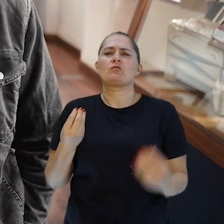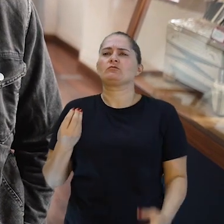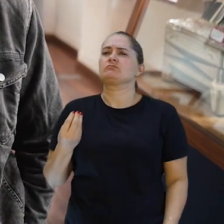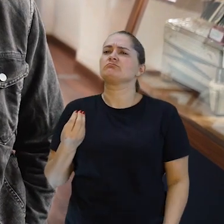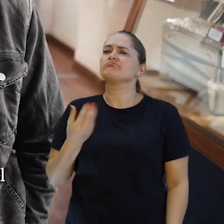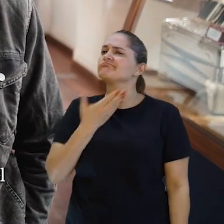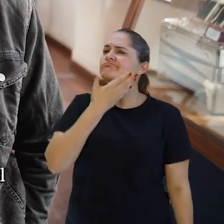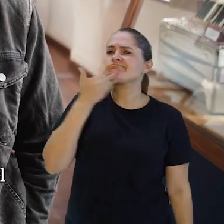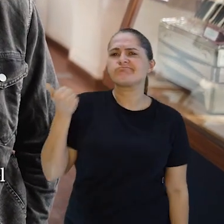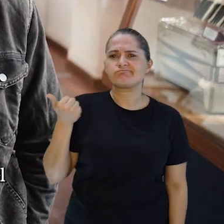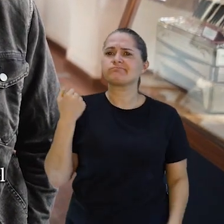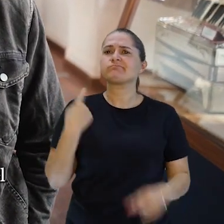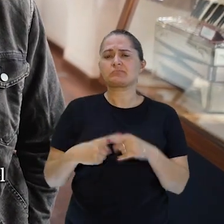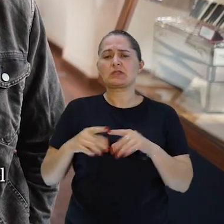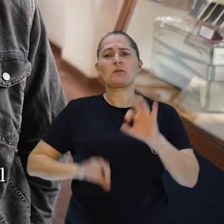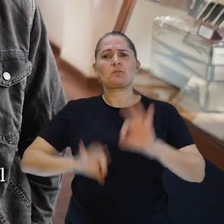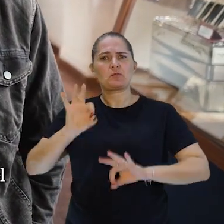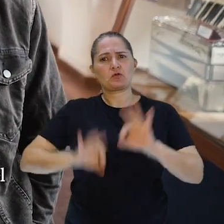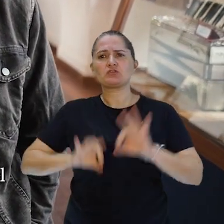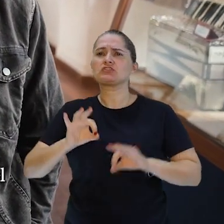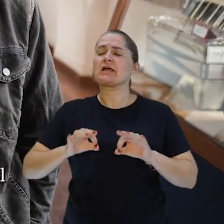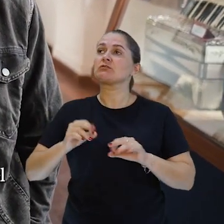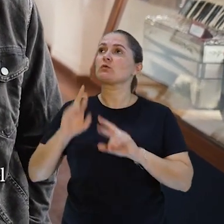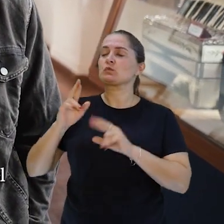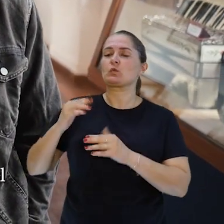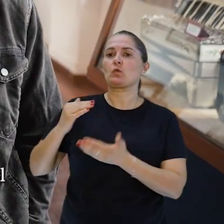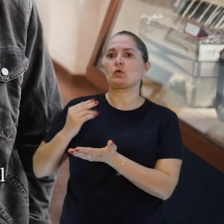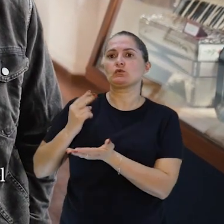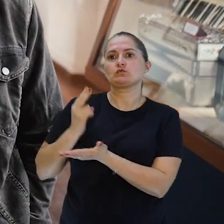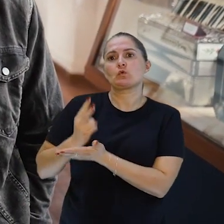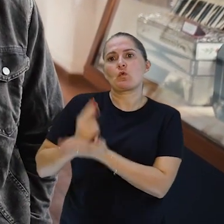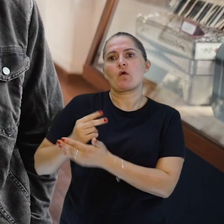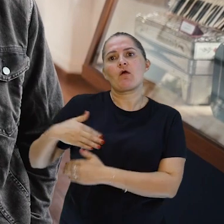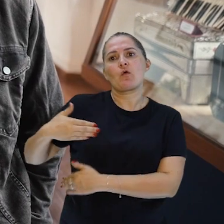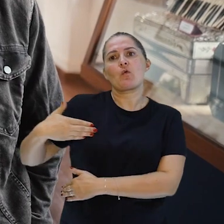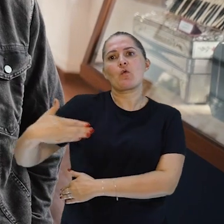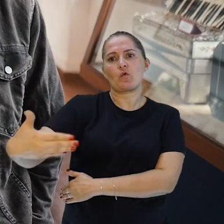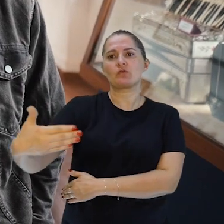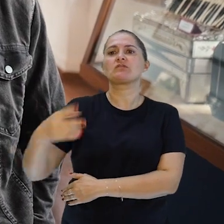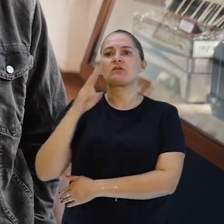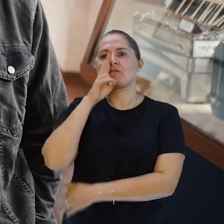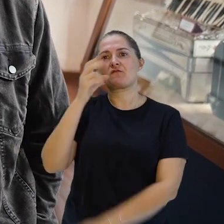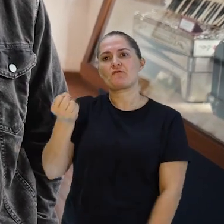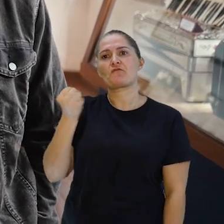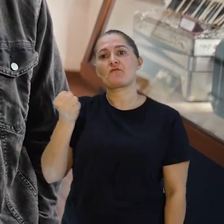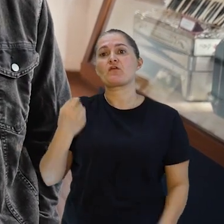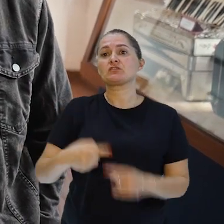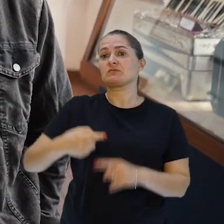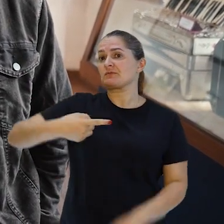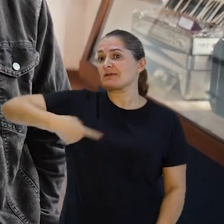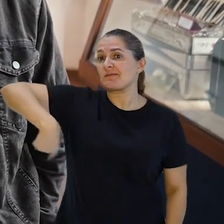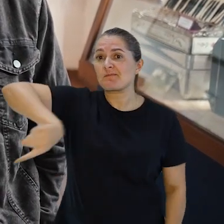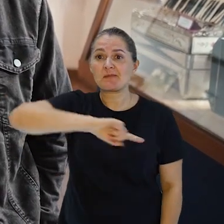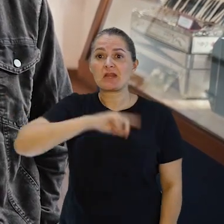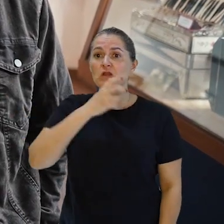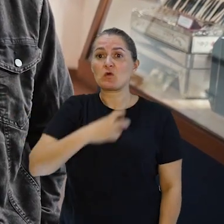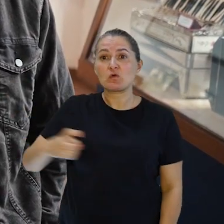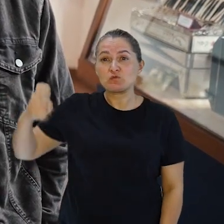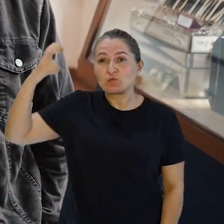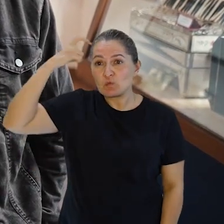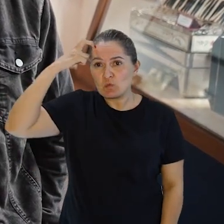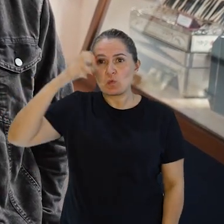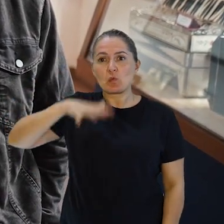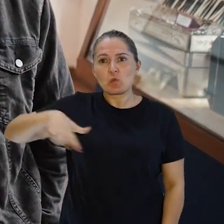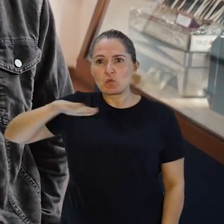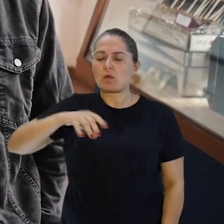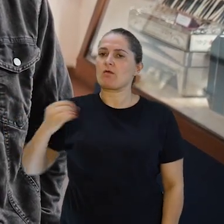grande valor para nós, essa oficina, né? Foi um projeto muito incrível, espero que ele continue acontecendo, espero que ele tenha um segmento e continue forte, porque para nós